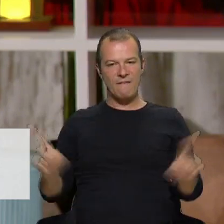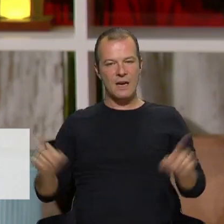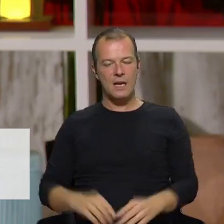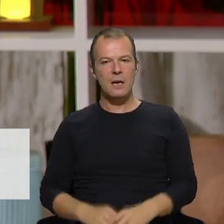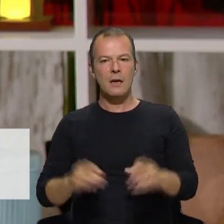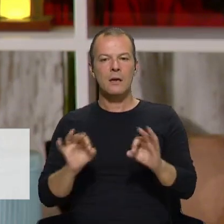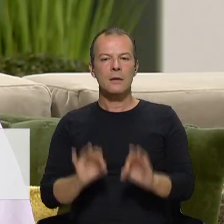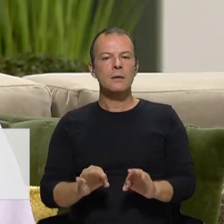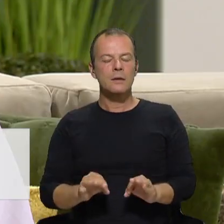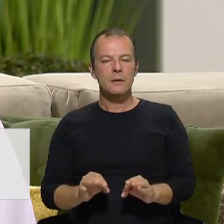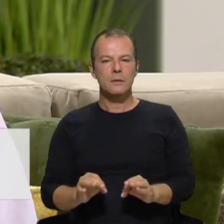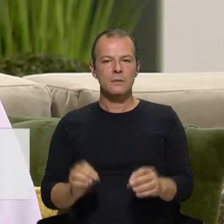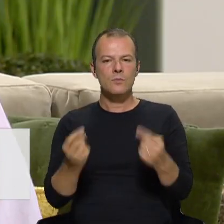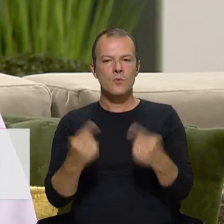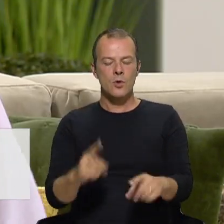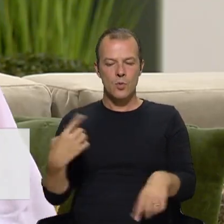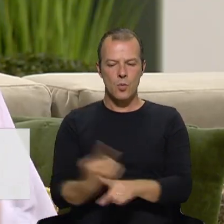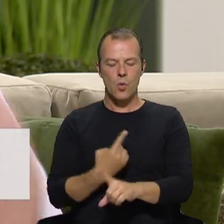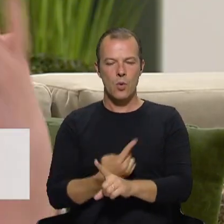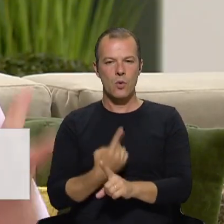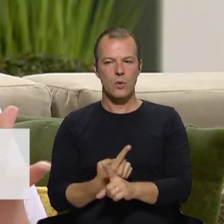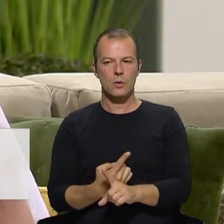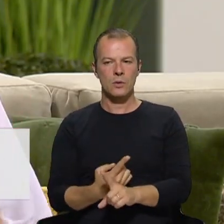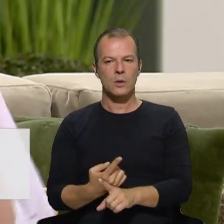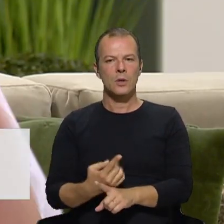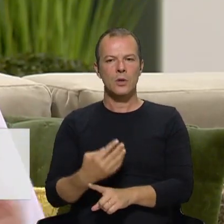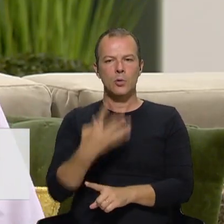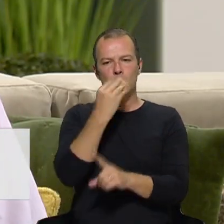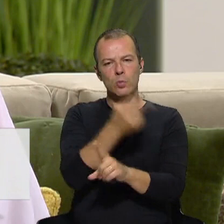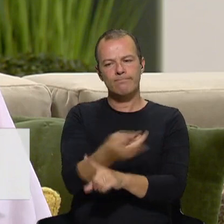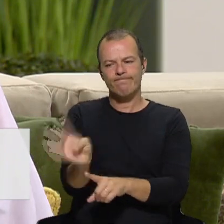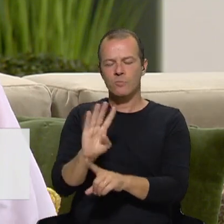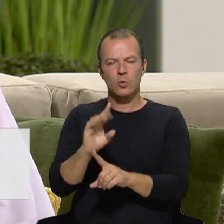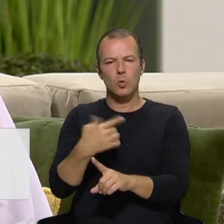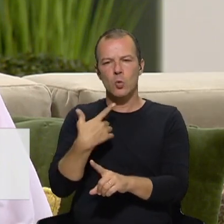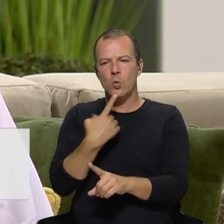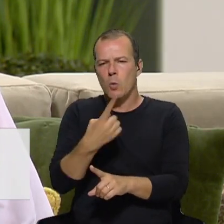Sim. Houve coisas que os meninos não compreendiam.